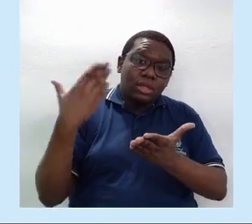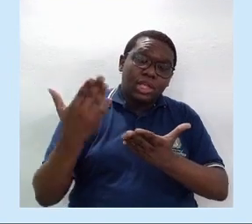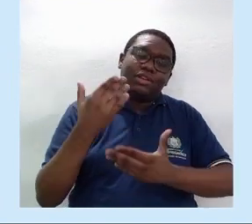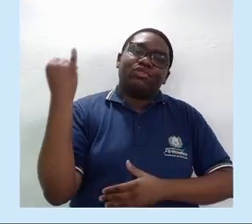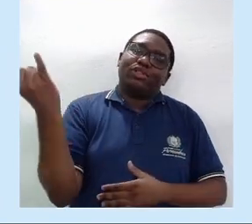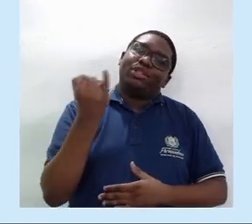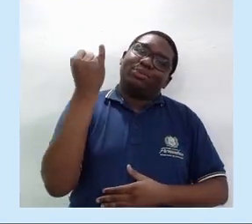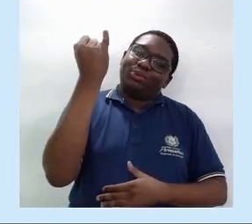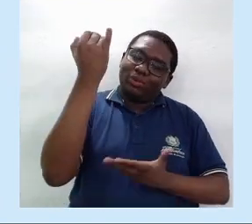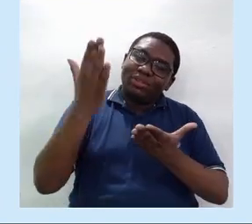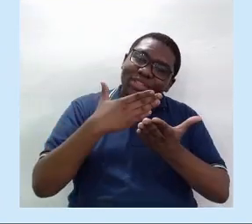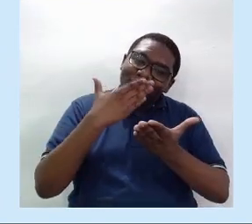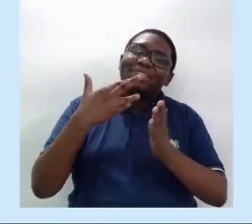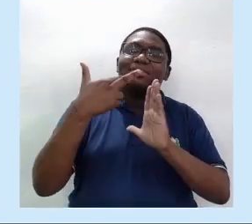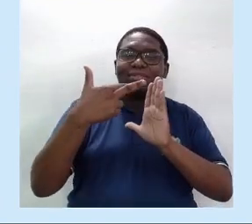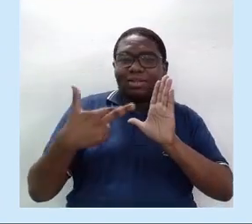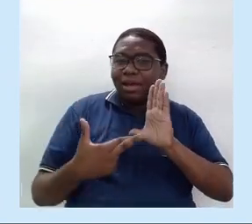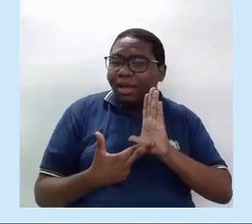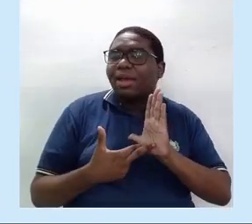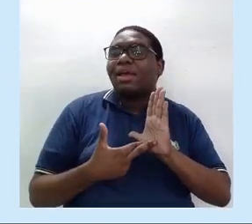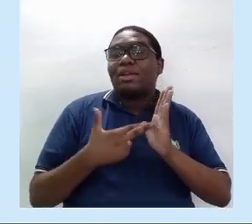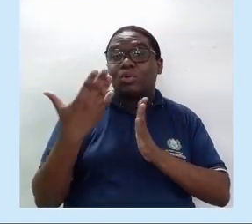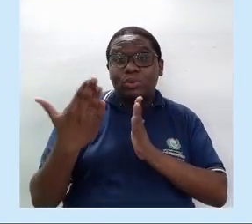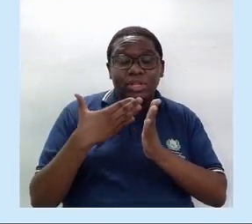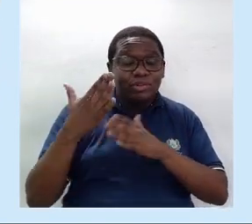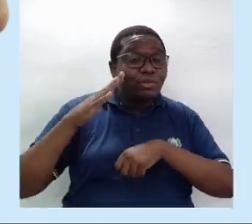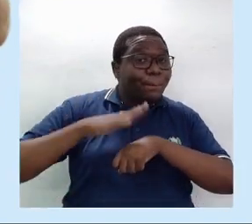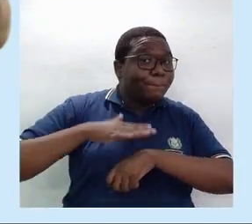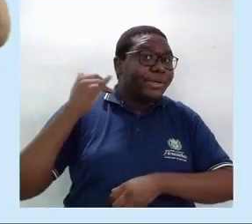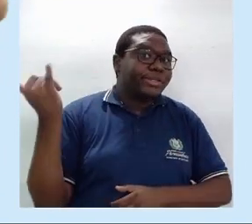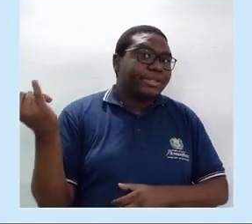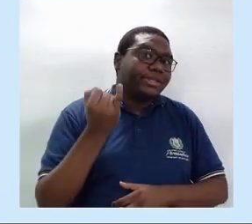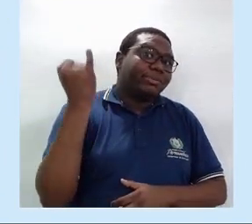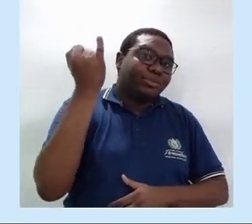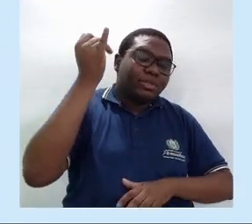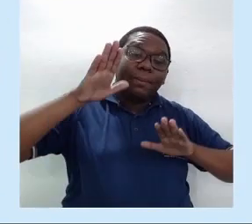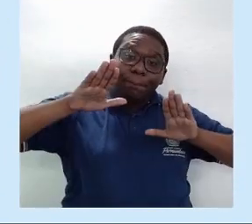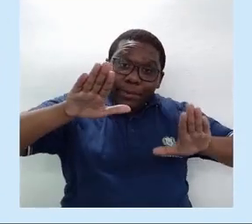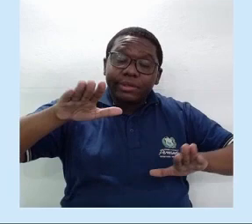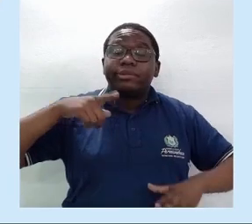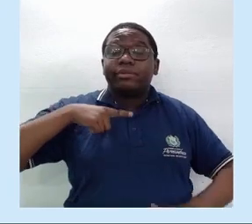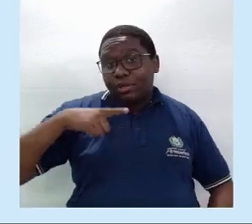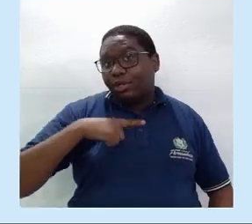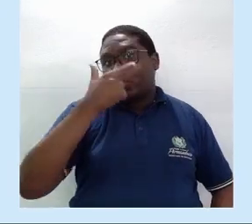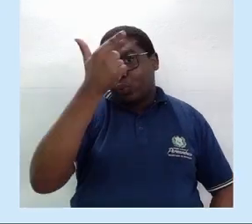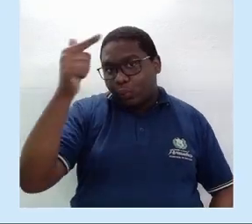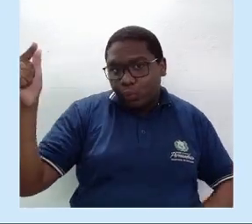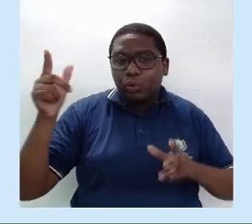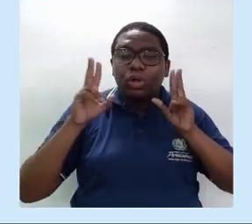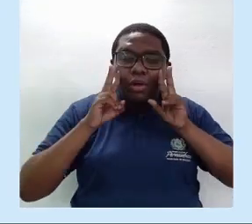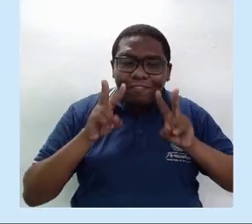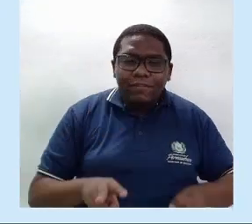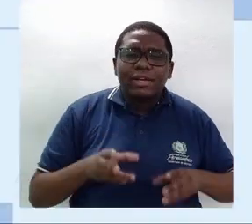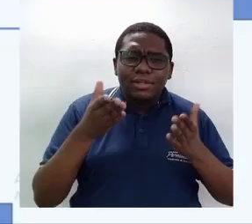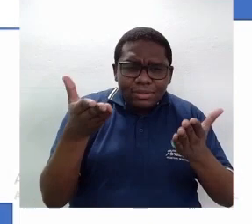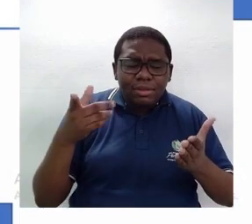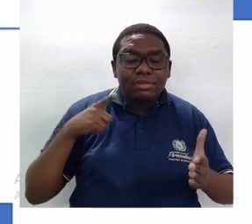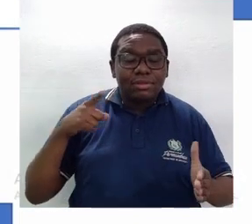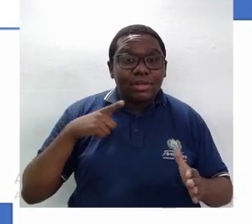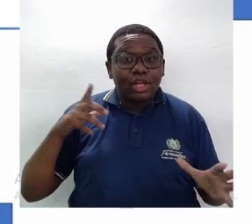livros dessa doutrina, os livros mais importantes, mas temos outros. Vejam só,